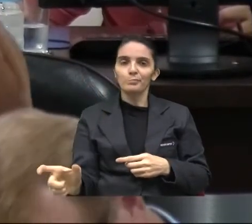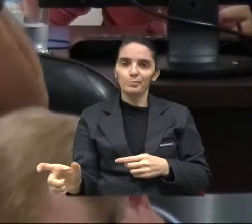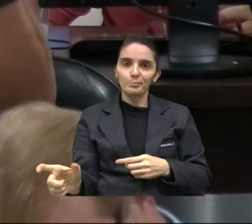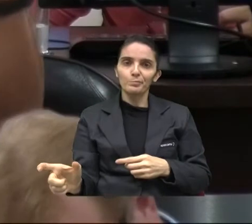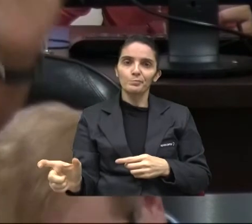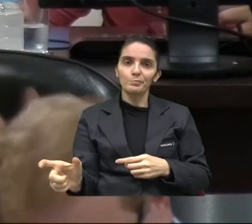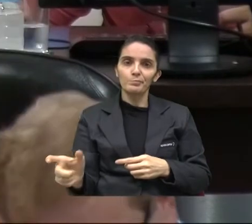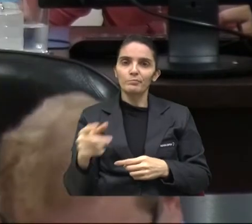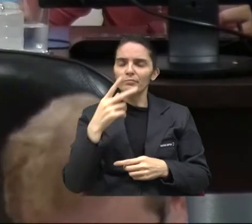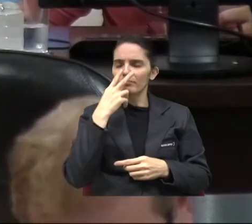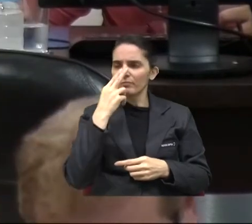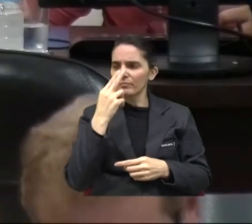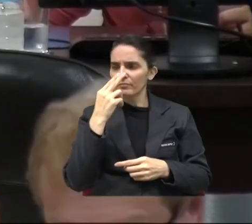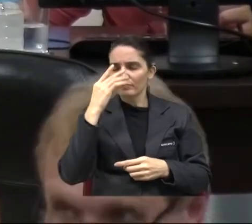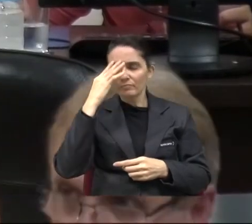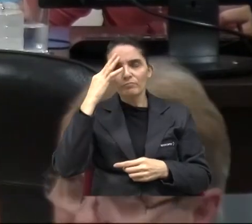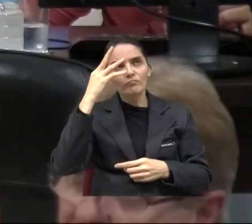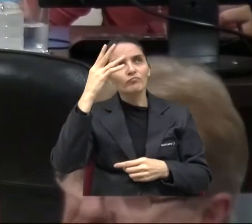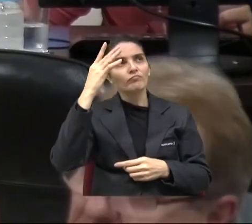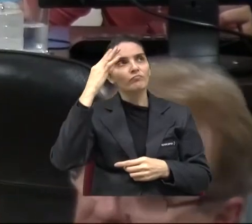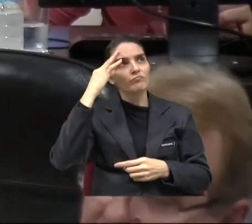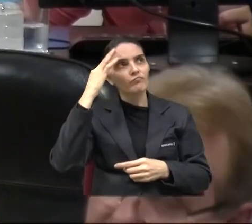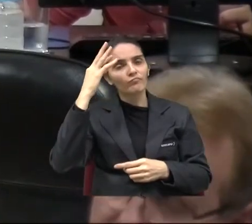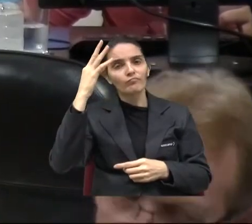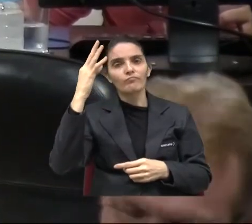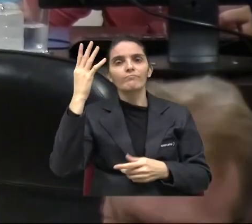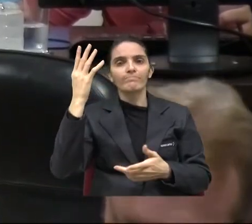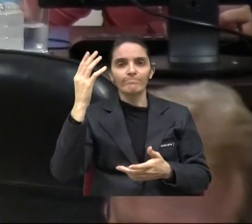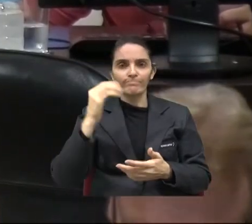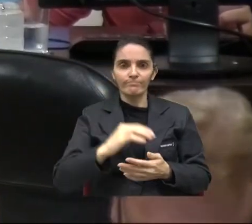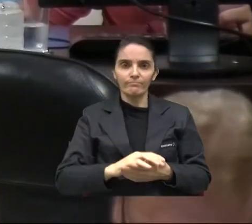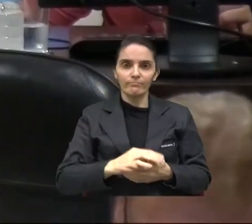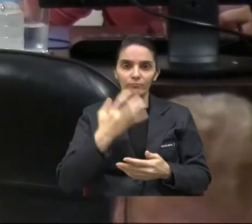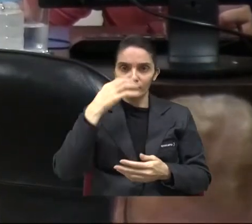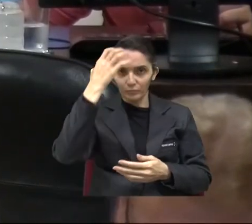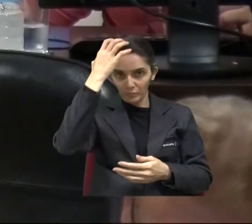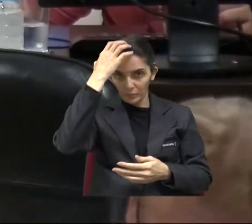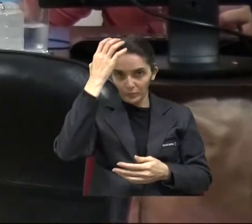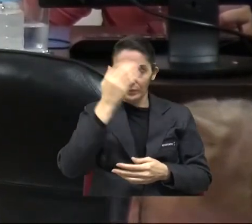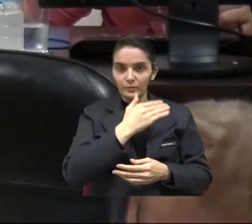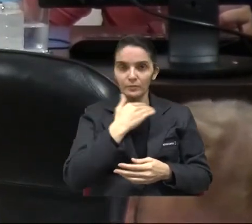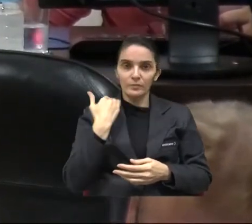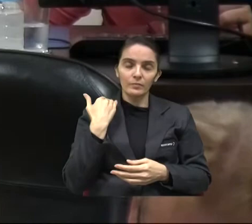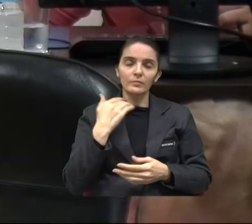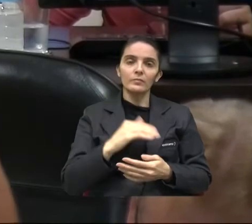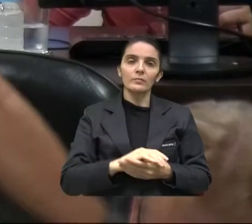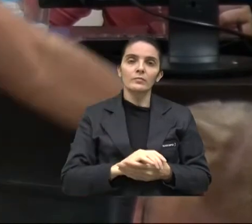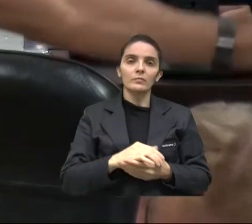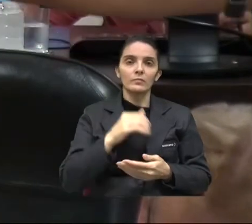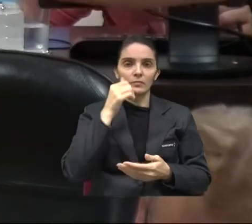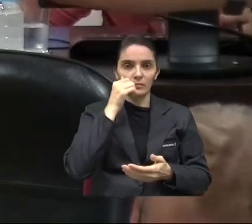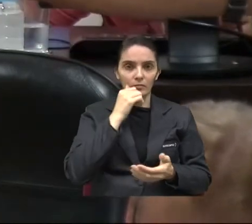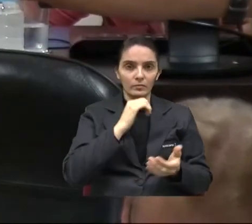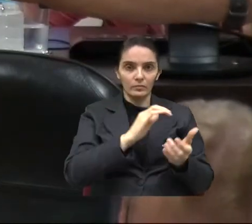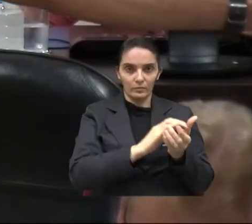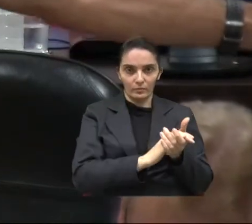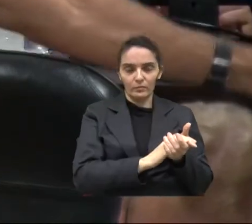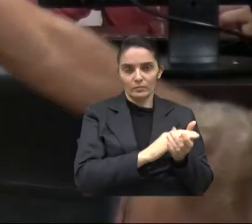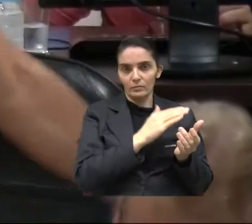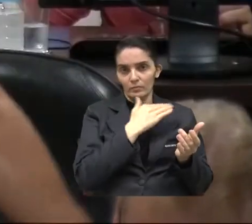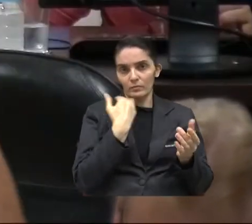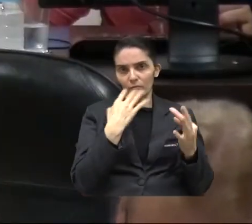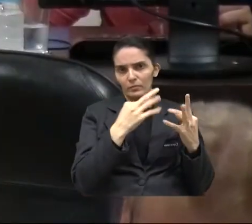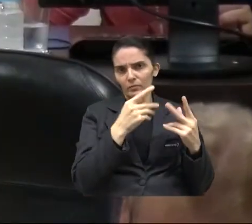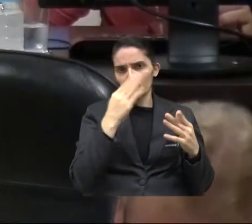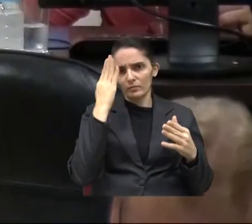parece que vai lá nas nuvens, né? E eu tive uma perca, que foi minha esposa e todos sabem, e foi velado aqui, e quem puxou